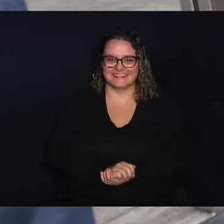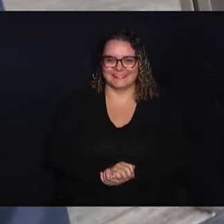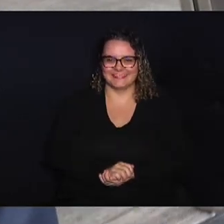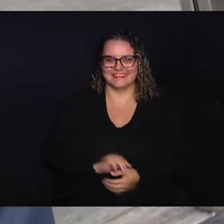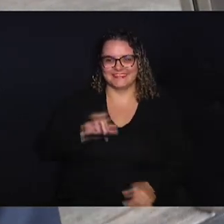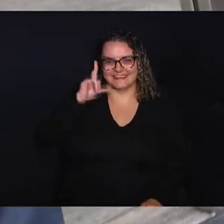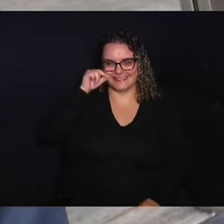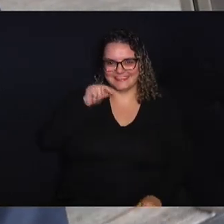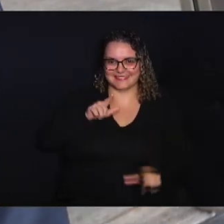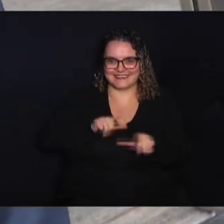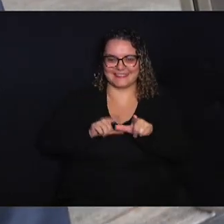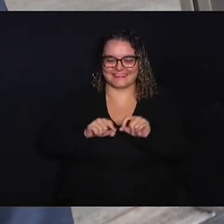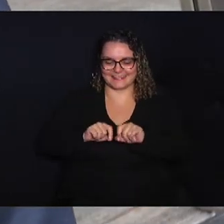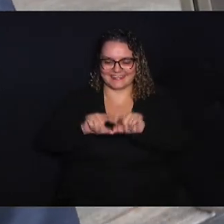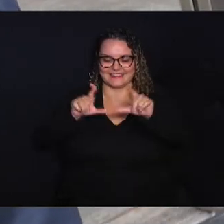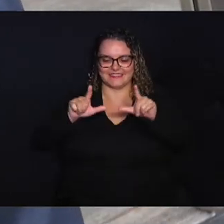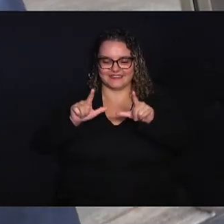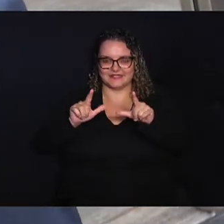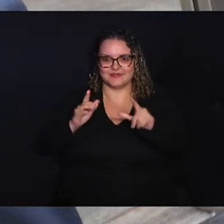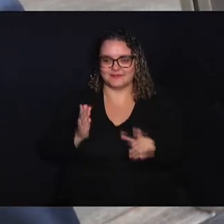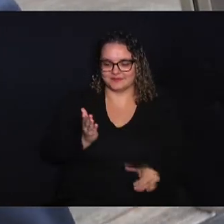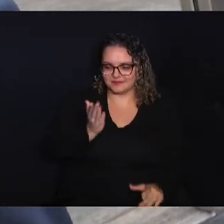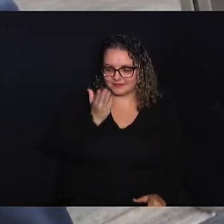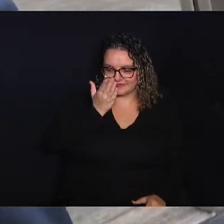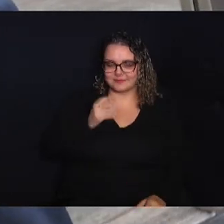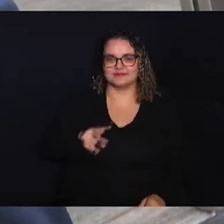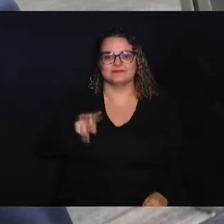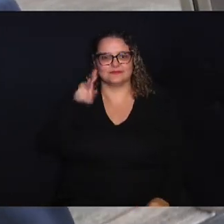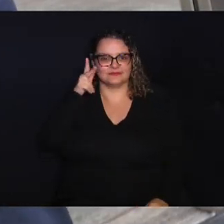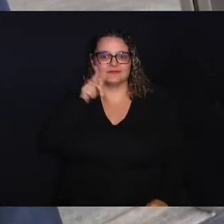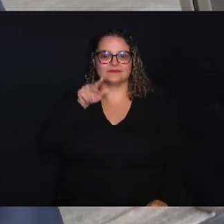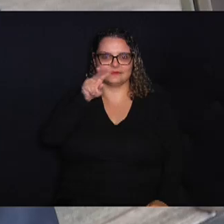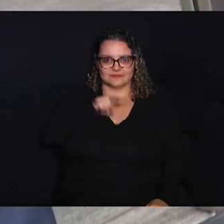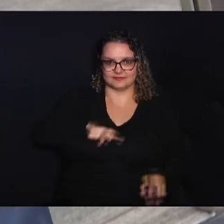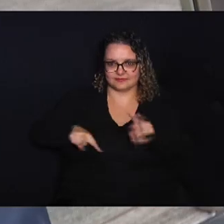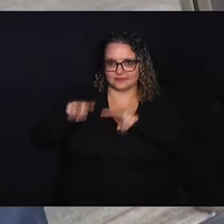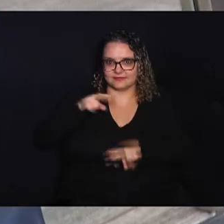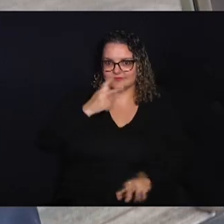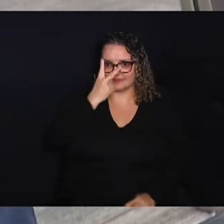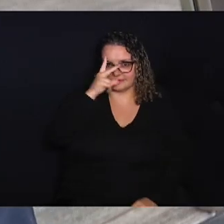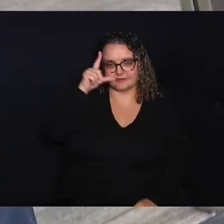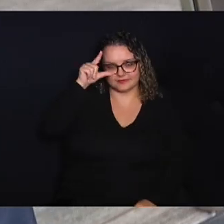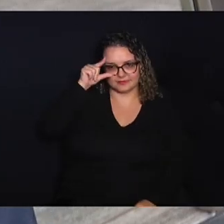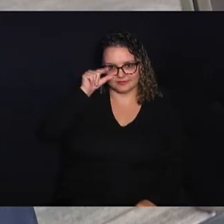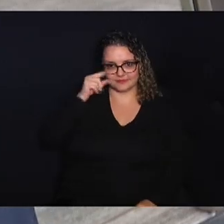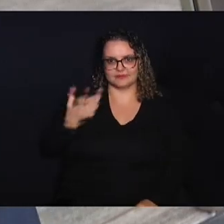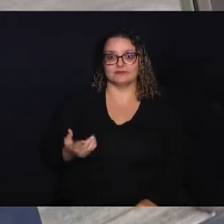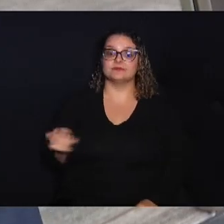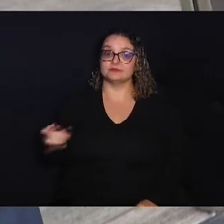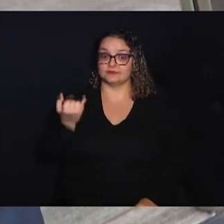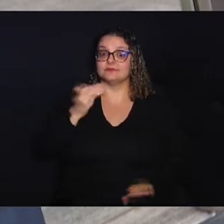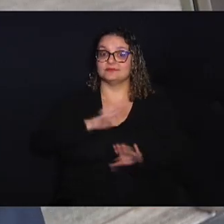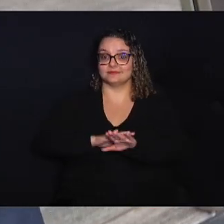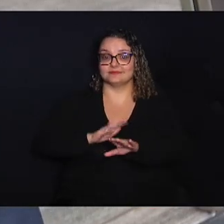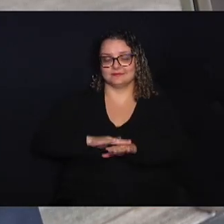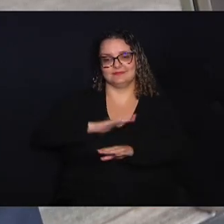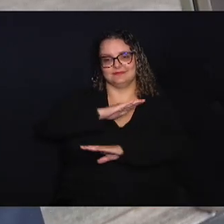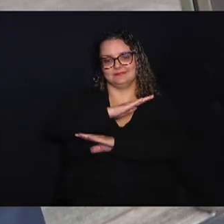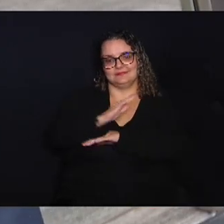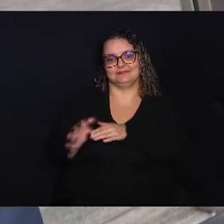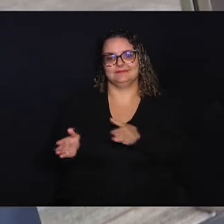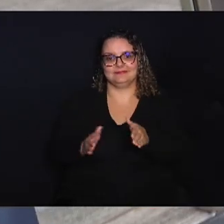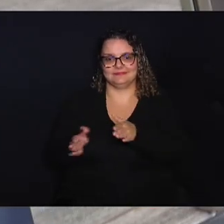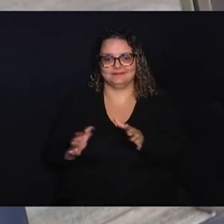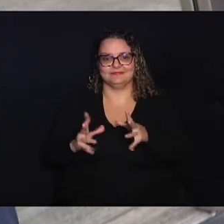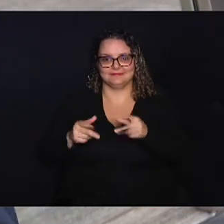maiores consegue ver. É uma ação importante, porque a gente quer que a Câmara cada vez mais seja acessível a todos